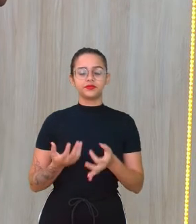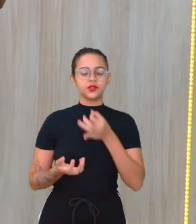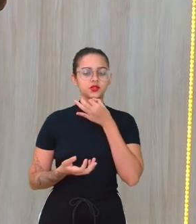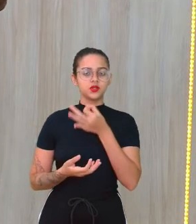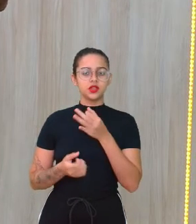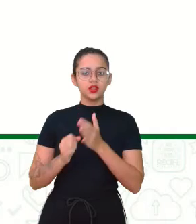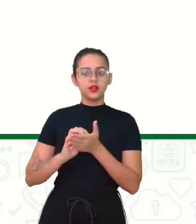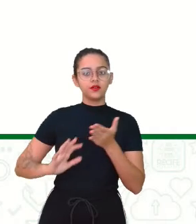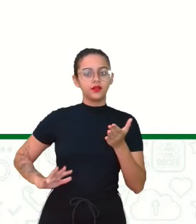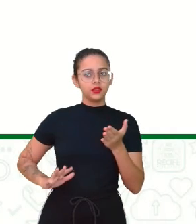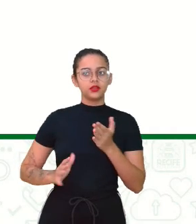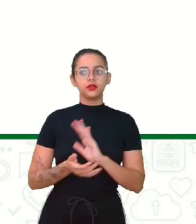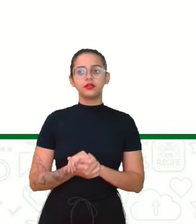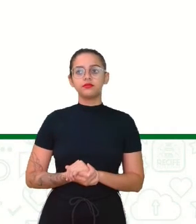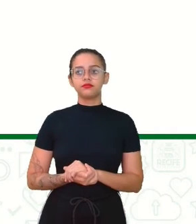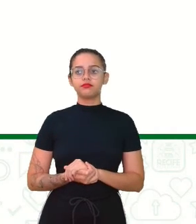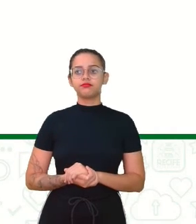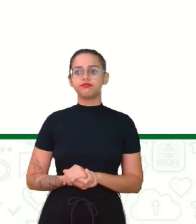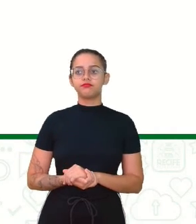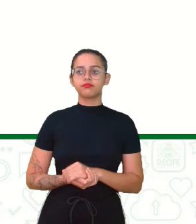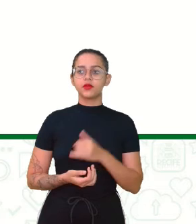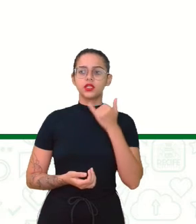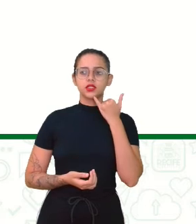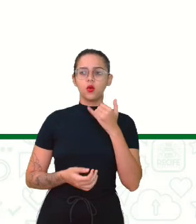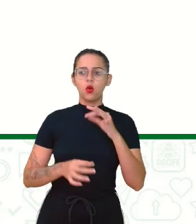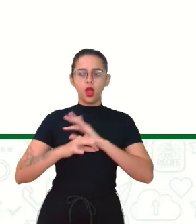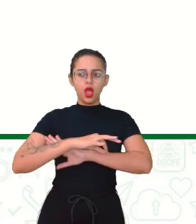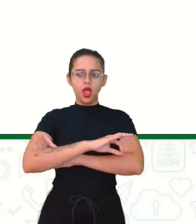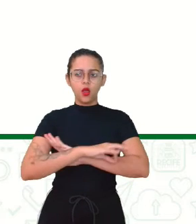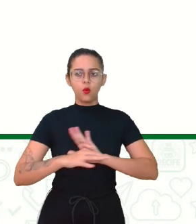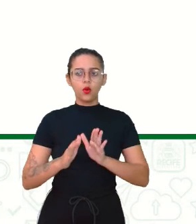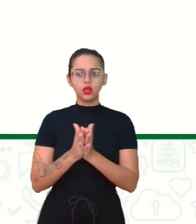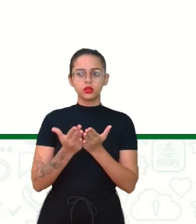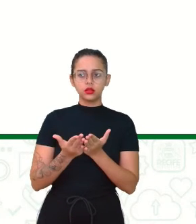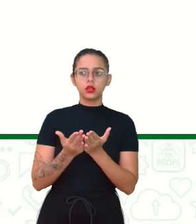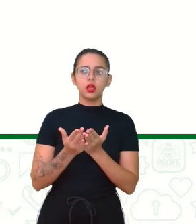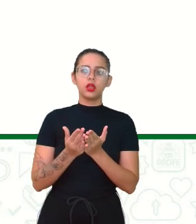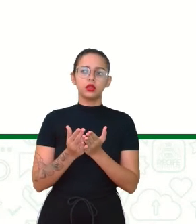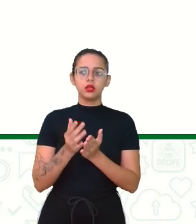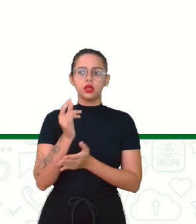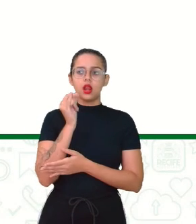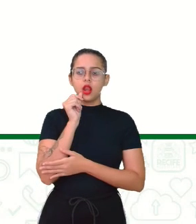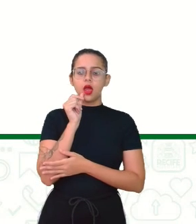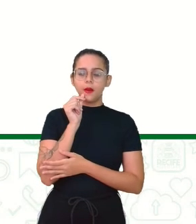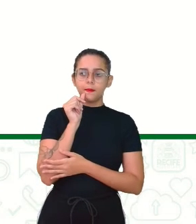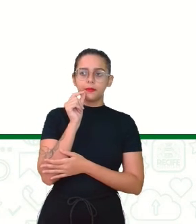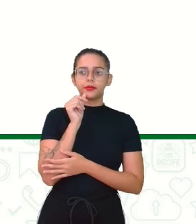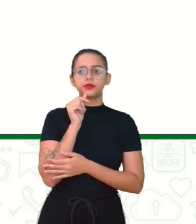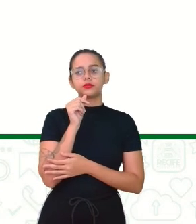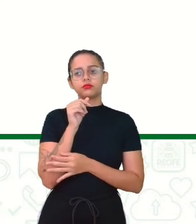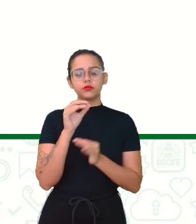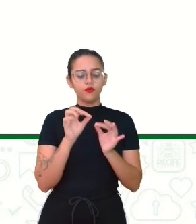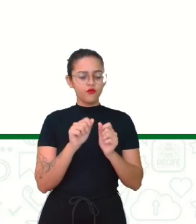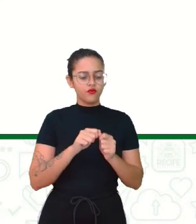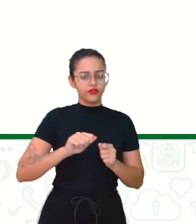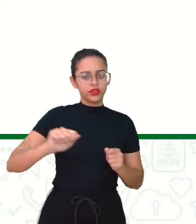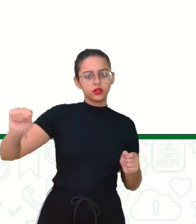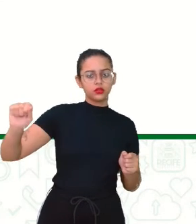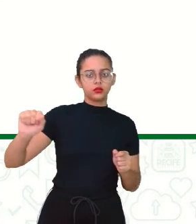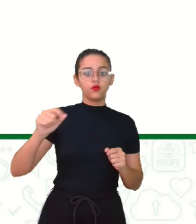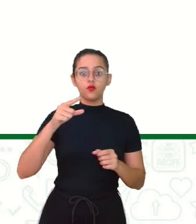de atividade, eu estou colocando aí, ó, celular, régua, caderno, lápis, fita métrica, que é justamente isso.